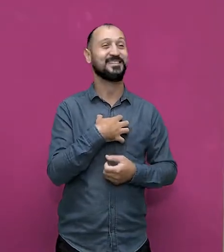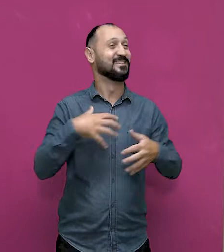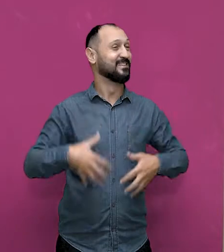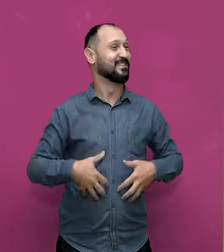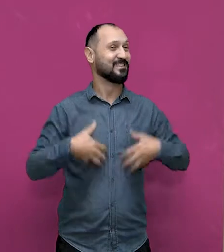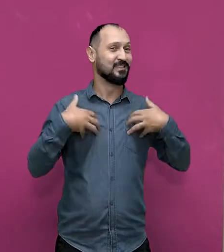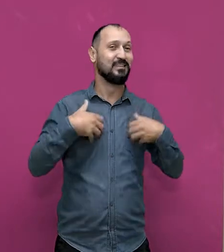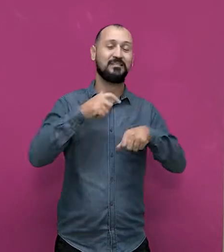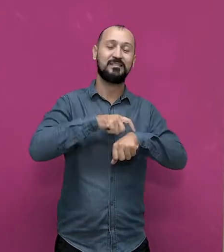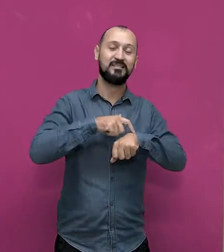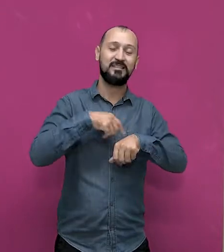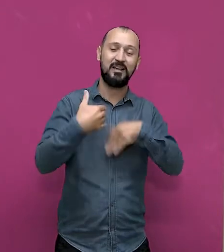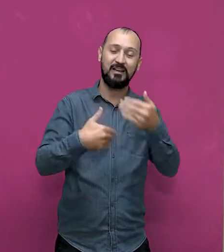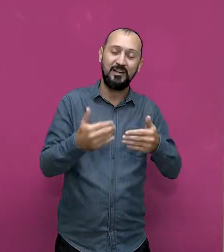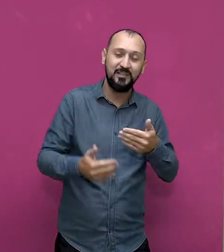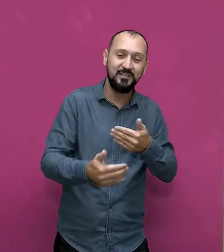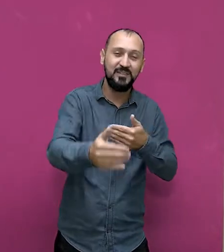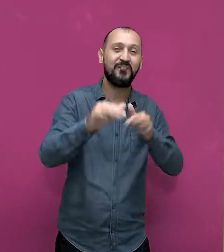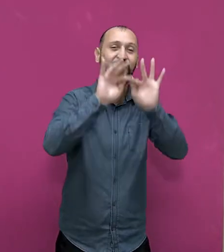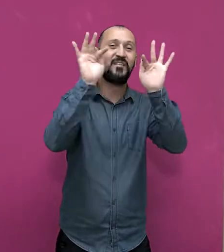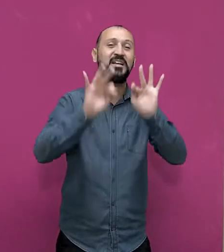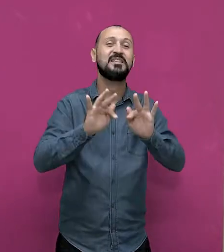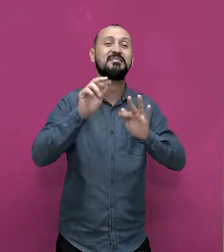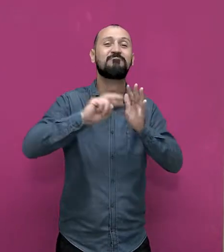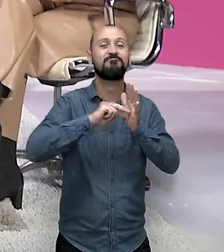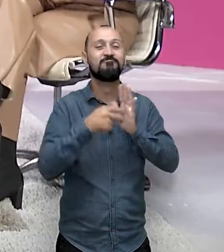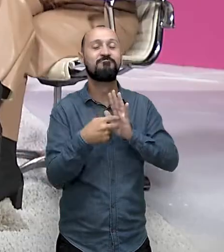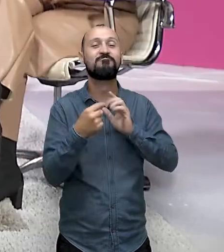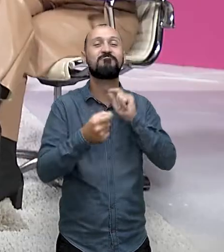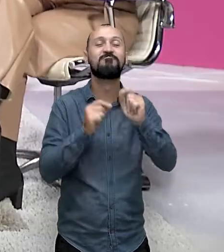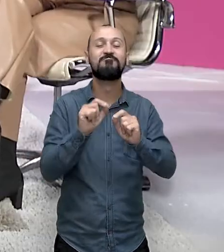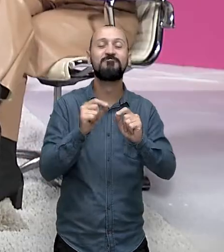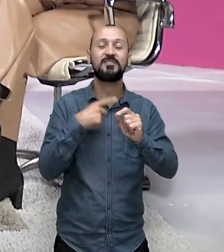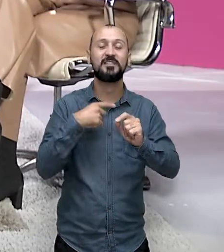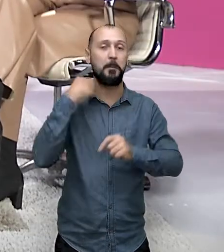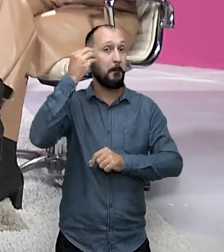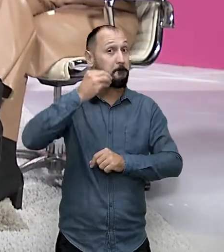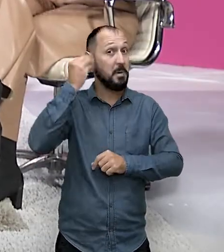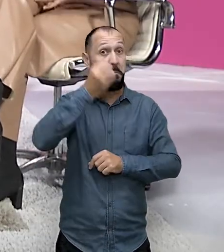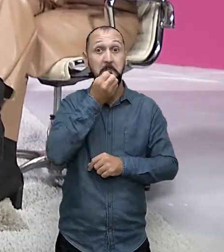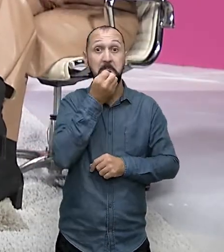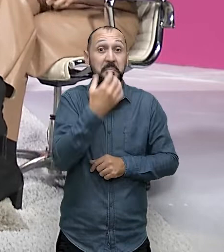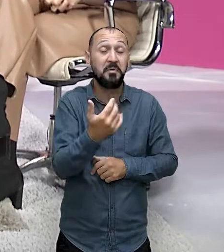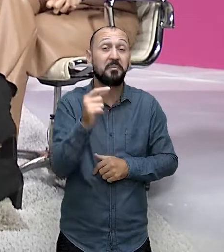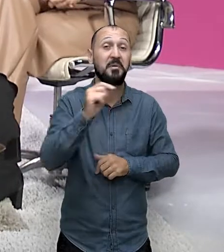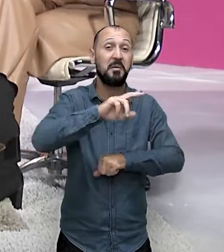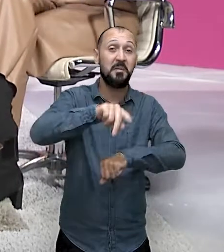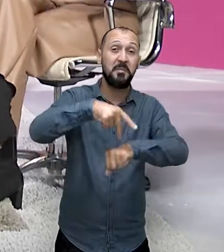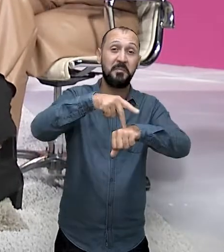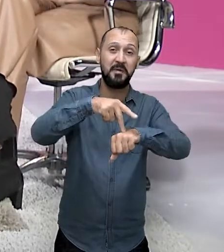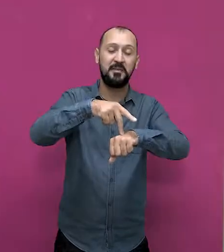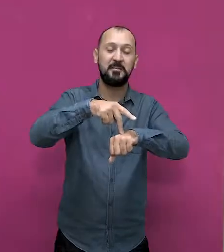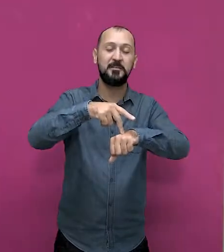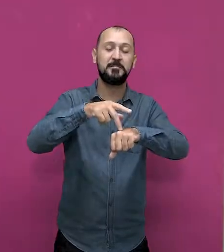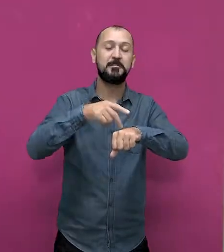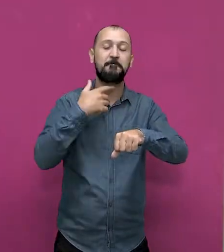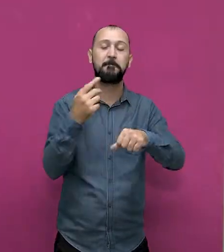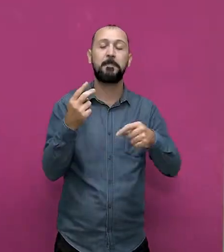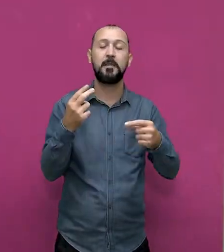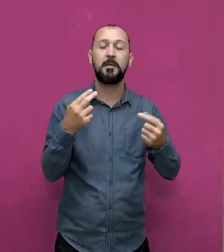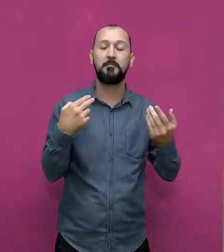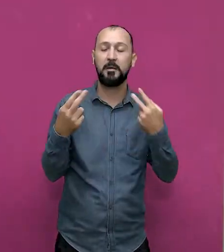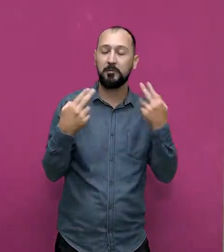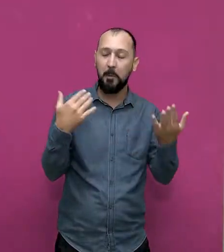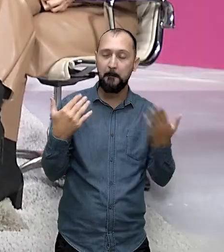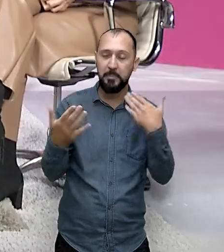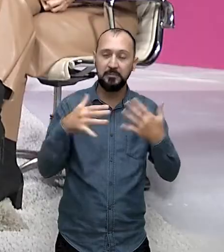muito convencidos com esse processo e muito felizes no sentido de ser uma boa experiência para o país e para a